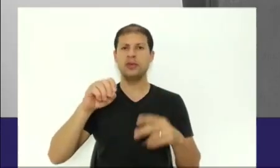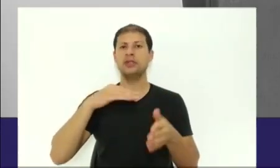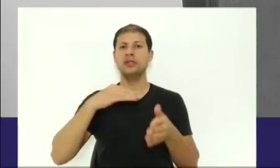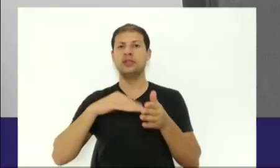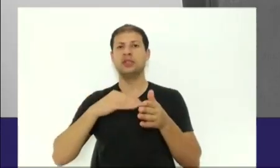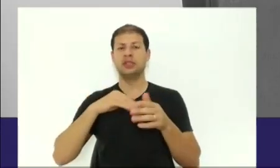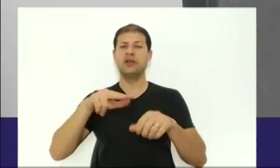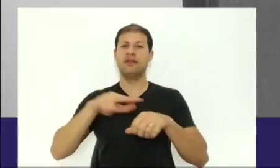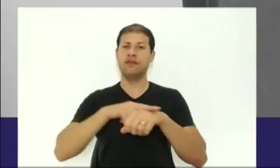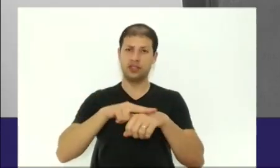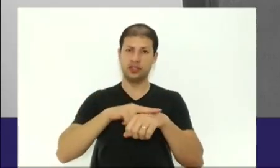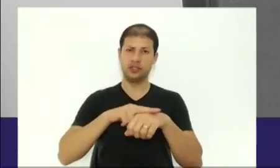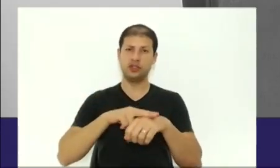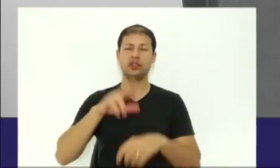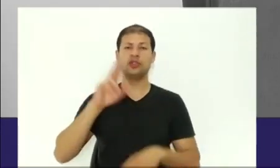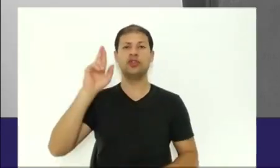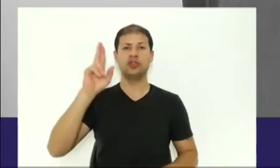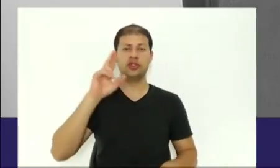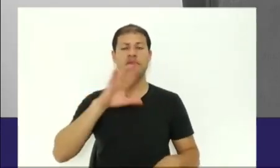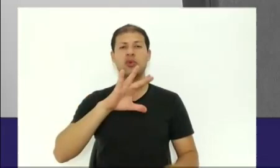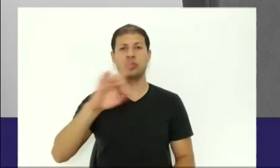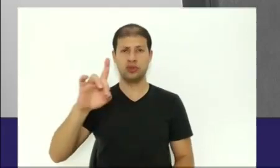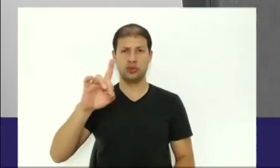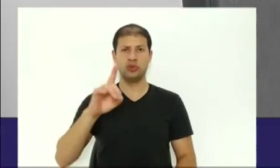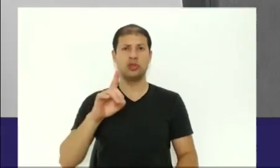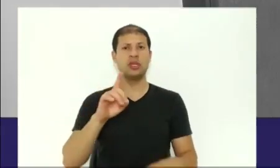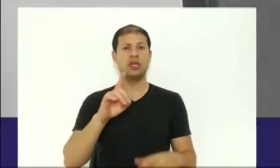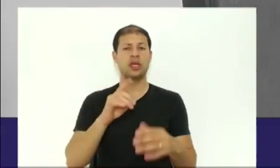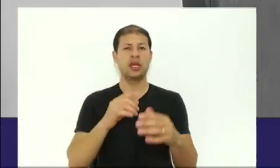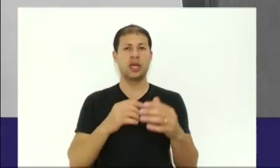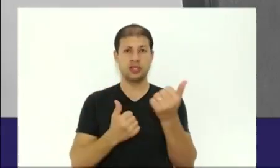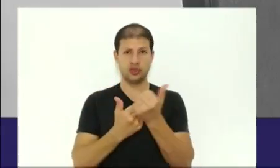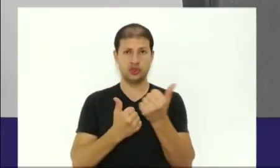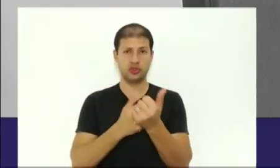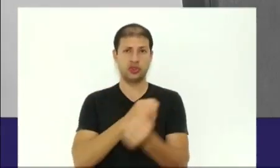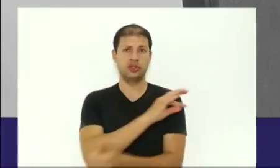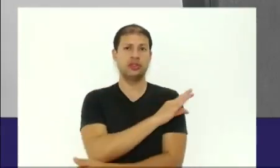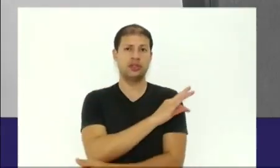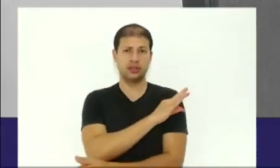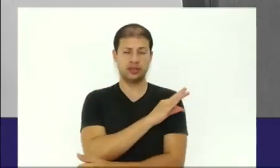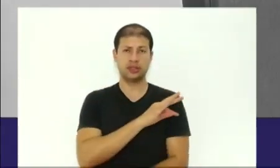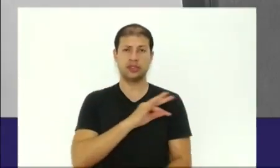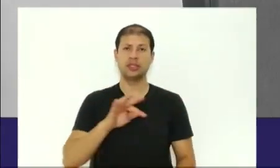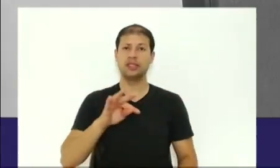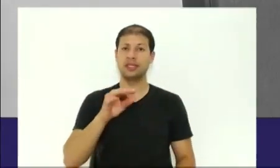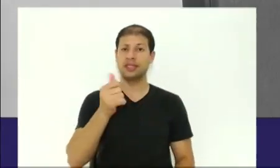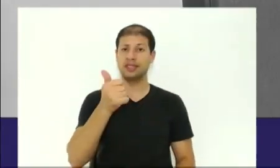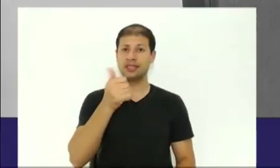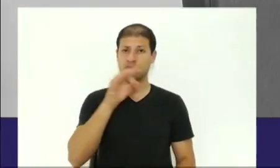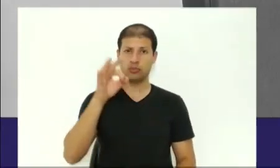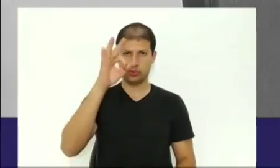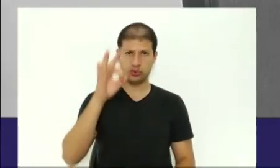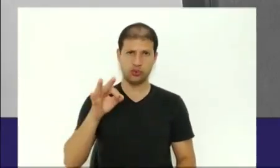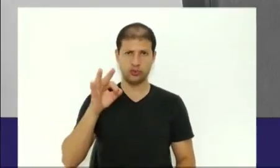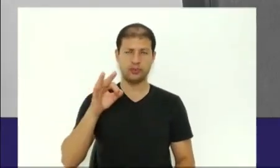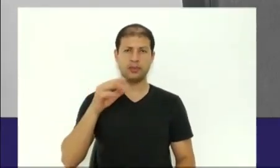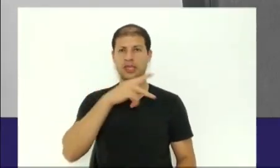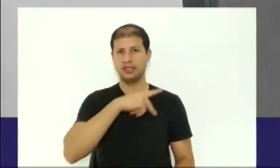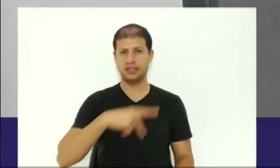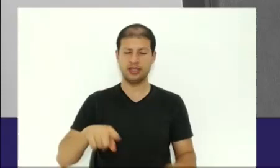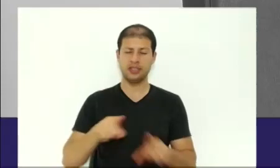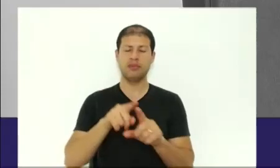Verde, chefe da Coordenadoria de Assistência Técnica Integral, presidente e vice-presidente do Conselho Municipal